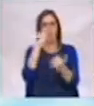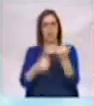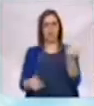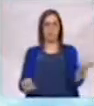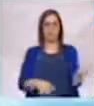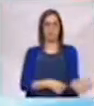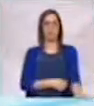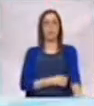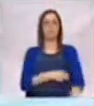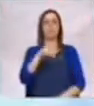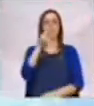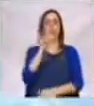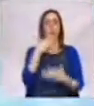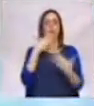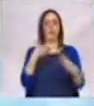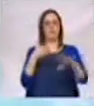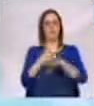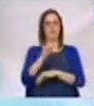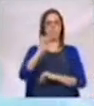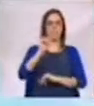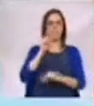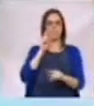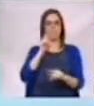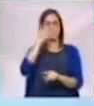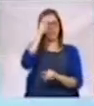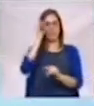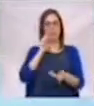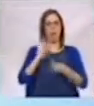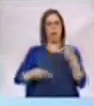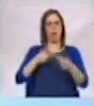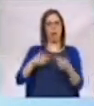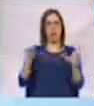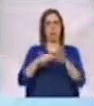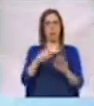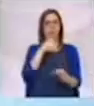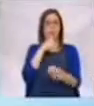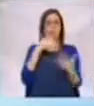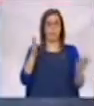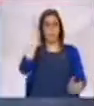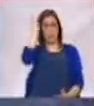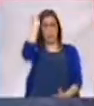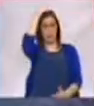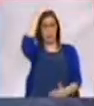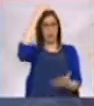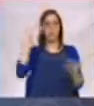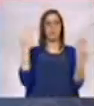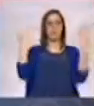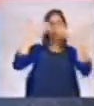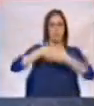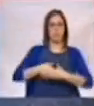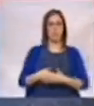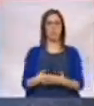como inimigos. Rui Marques, muito obrigado pela sua visão e análise em relação a esta decisão de Donald Trump. Muito boa noite.